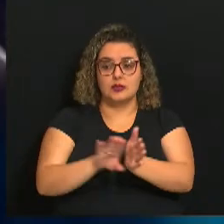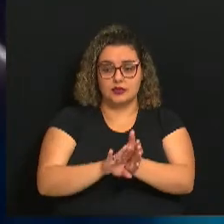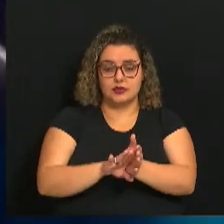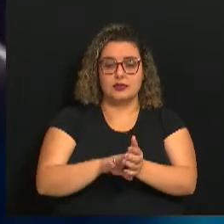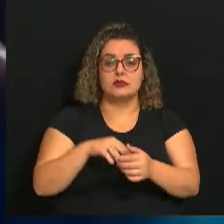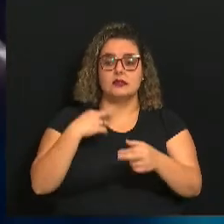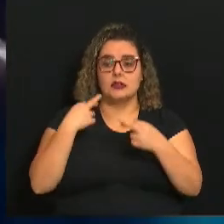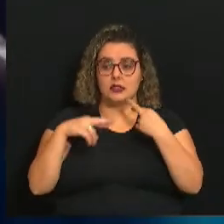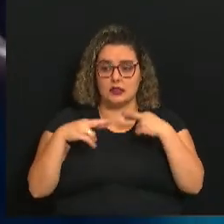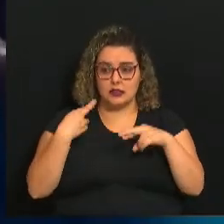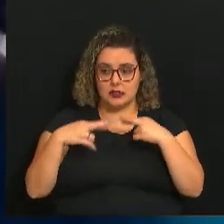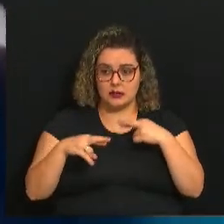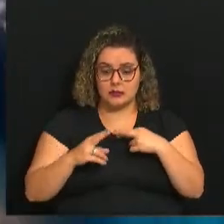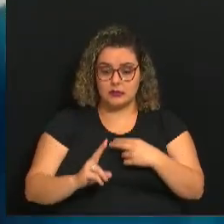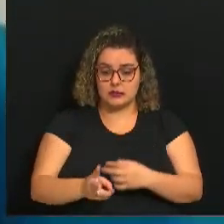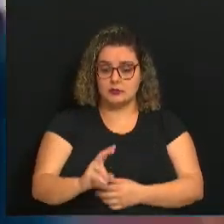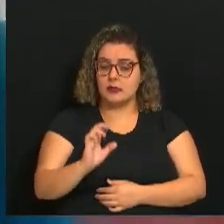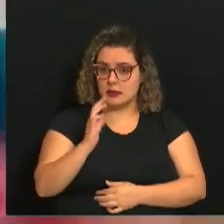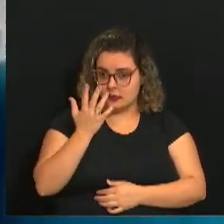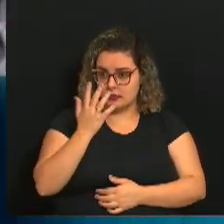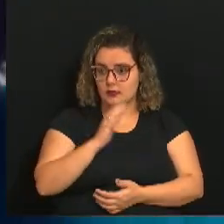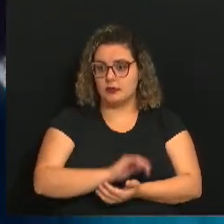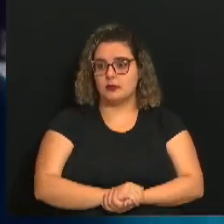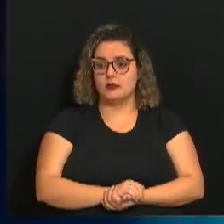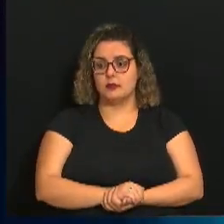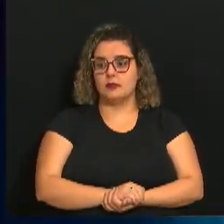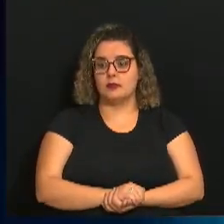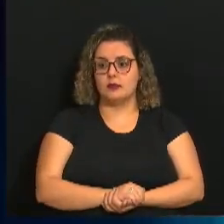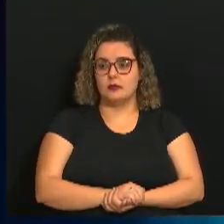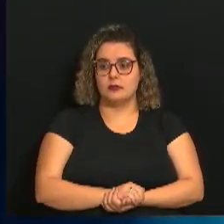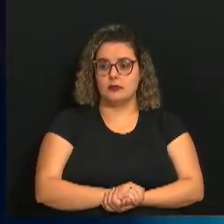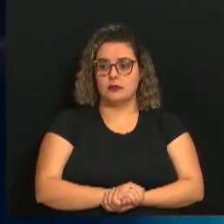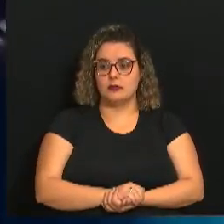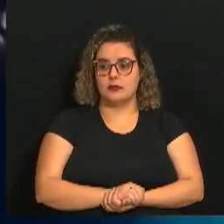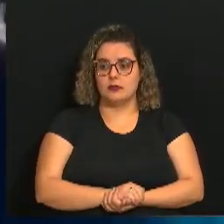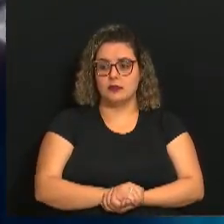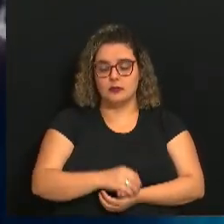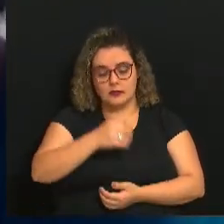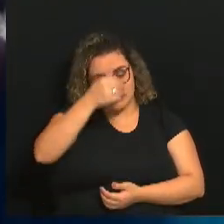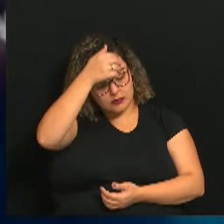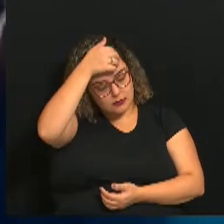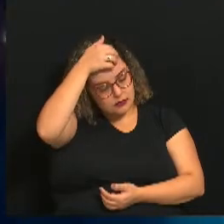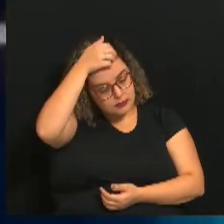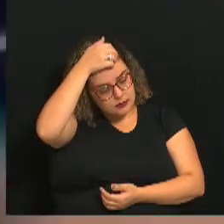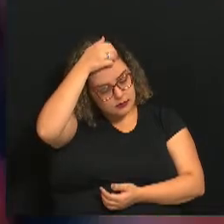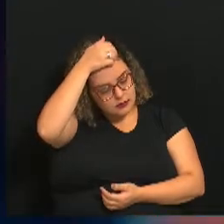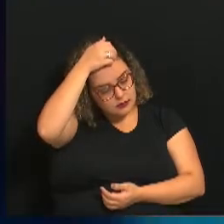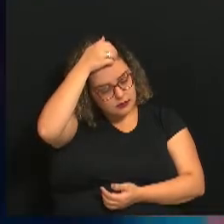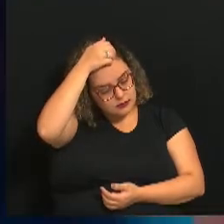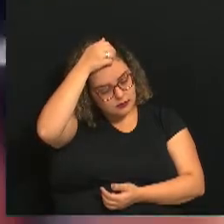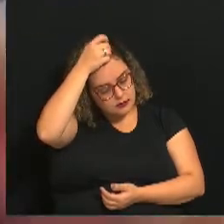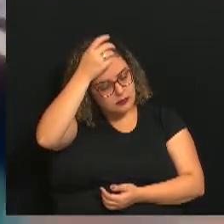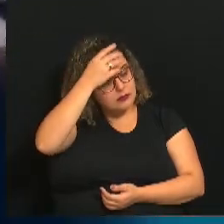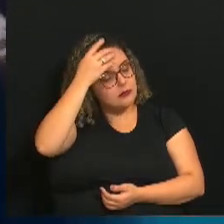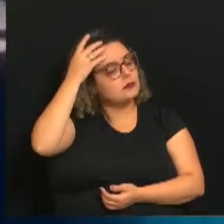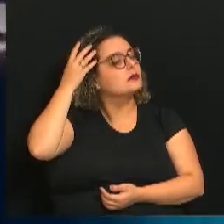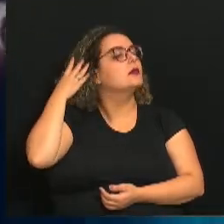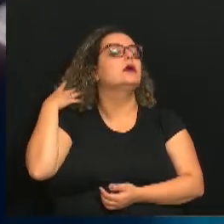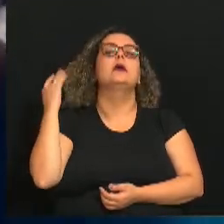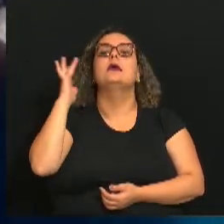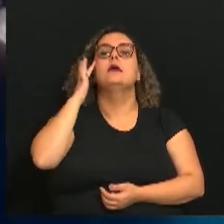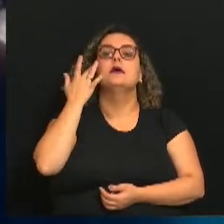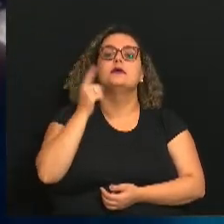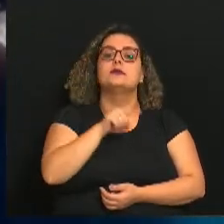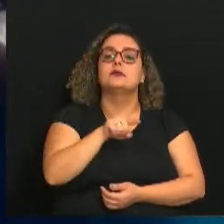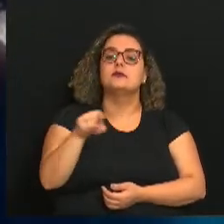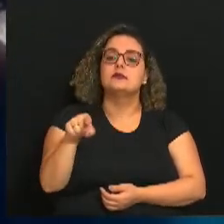trabalhadoras. Mas eu vou puxar um pouquinho antes, Charles e Wagner, que é importante. Eu acho que vocês sabem, mas eu acho que é importante